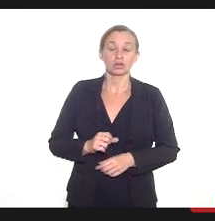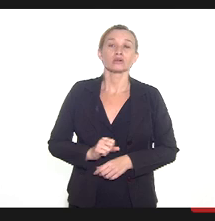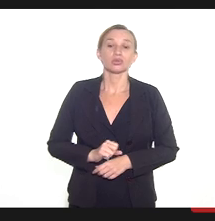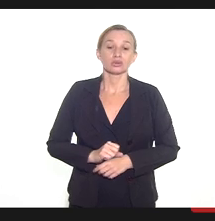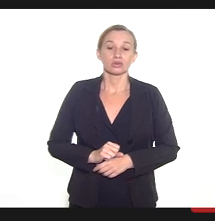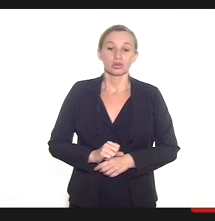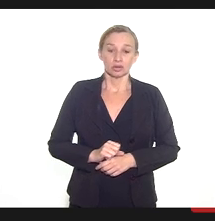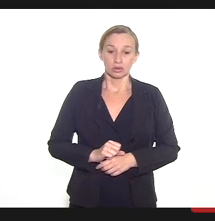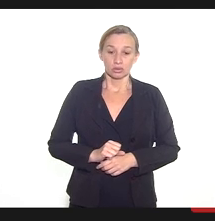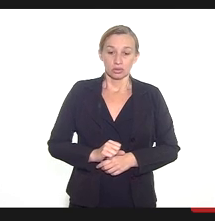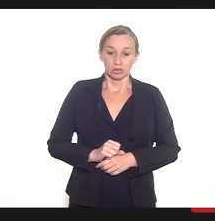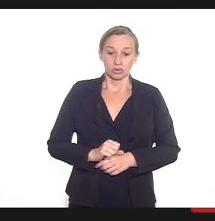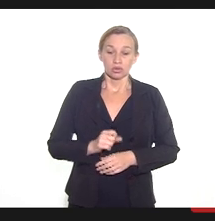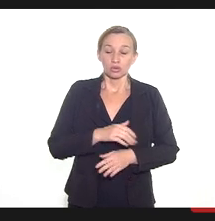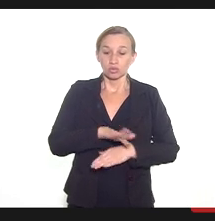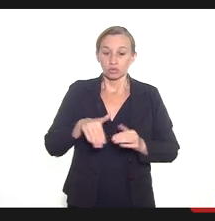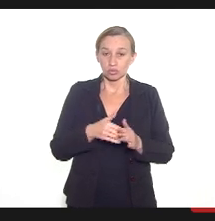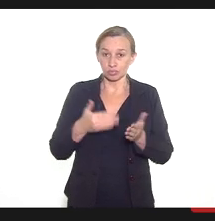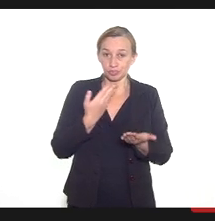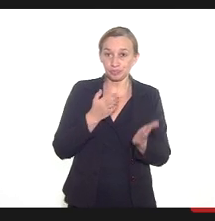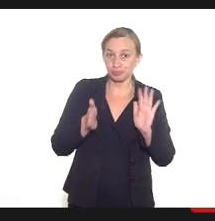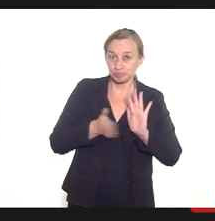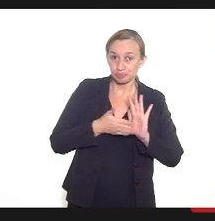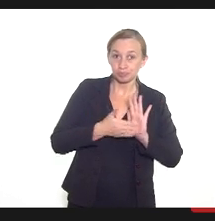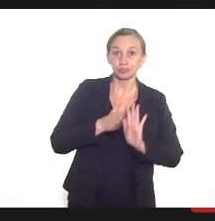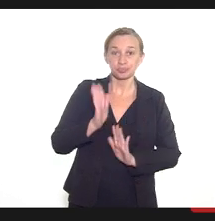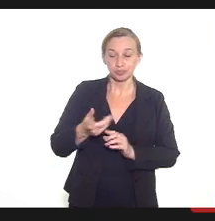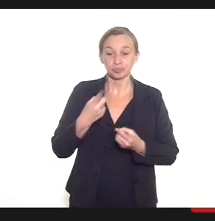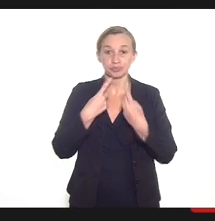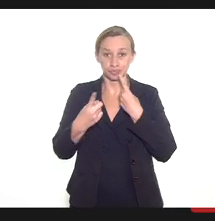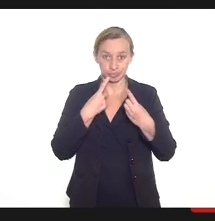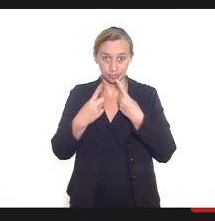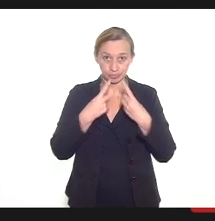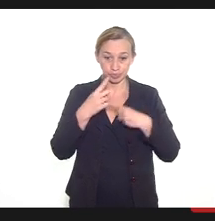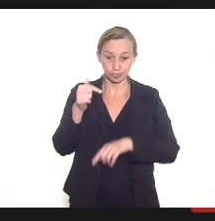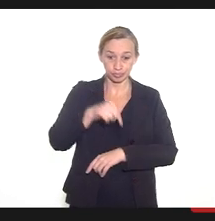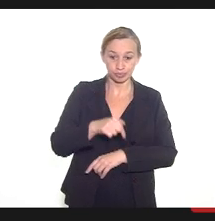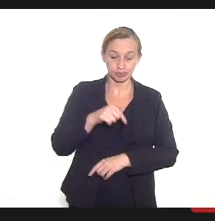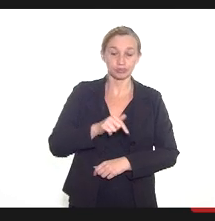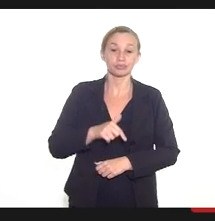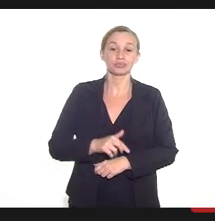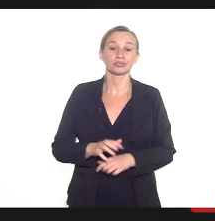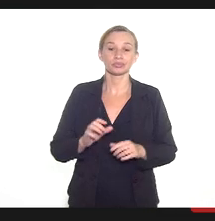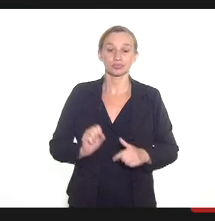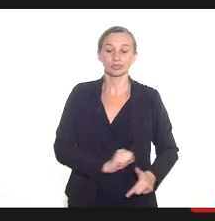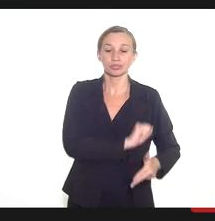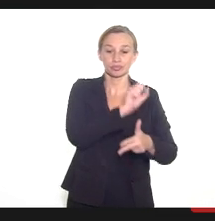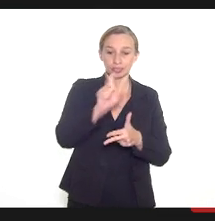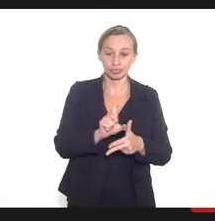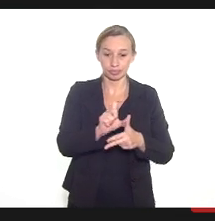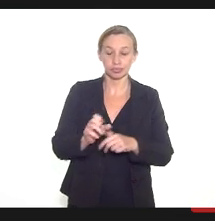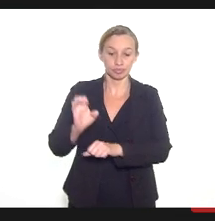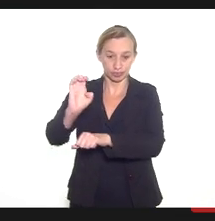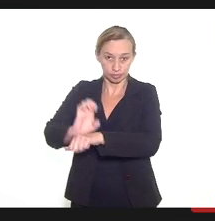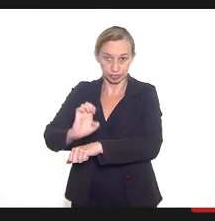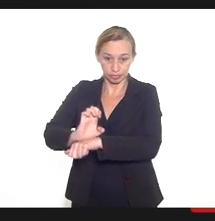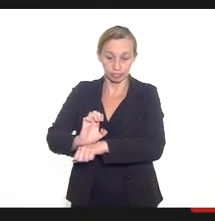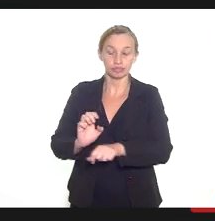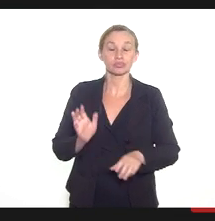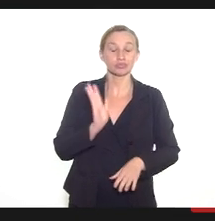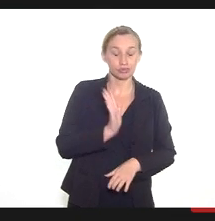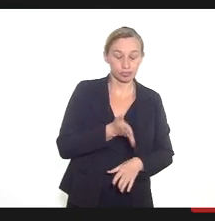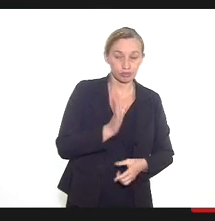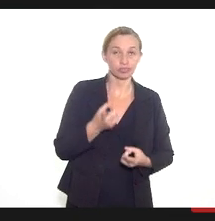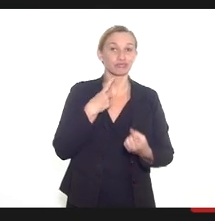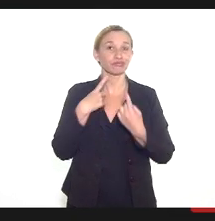estadual com todas as propostas que já foram discutidas aqui com o Executivo Estadual, que já